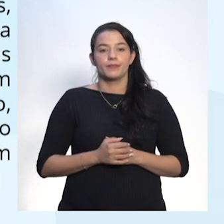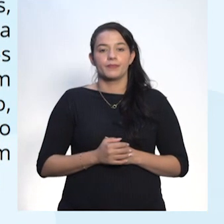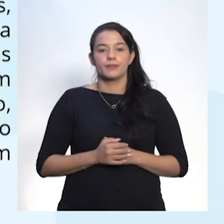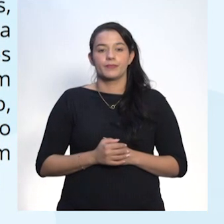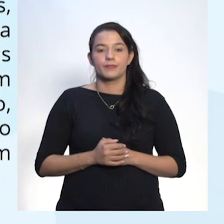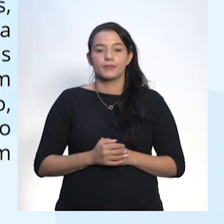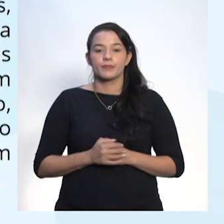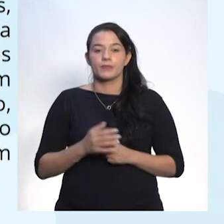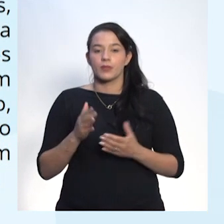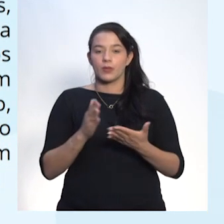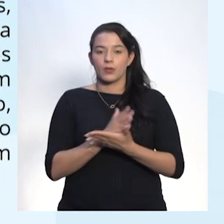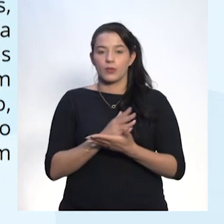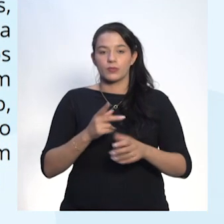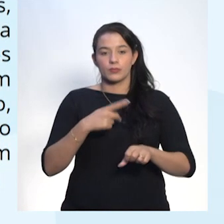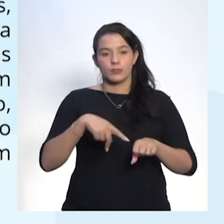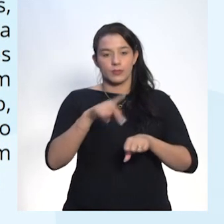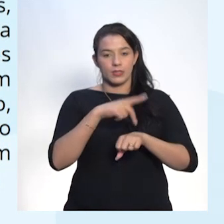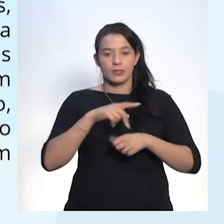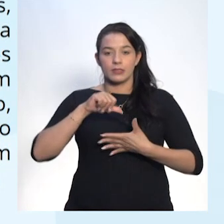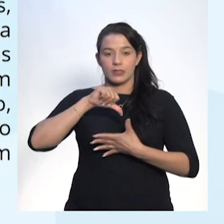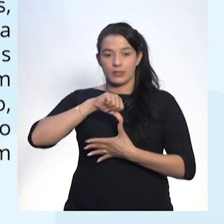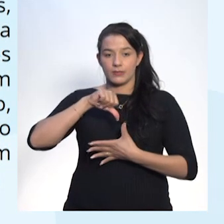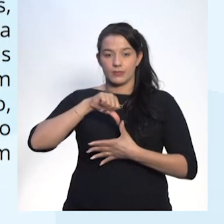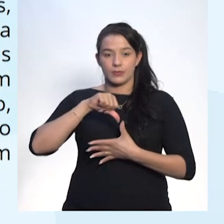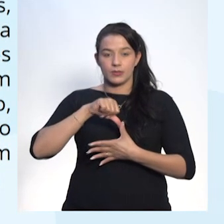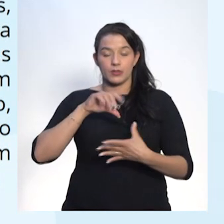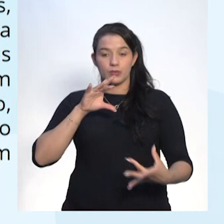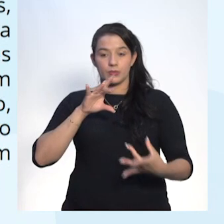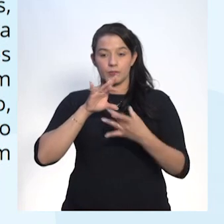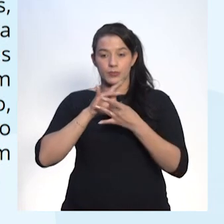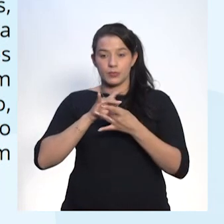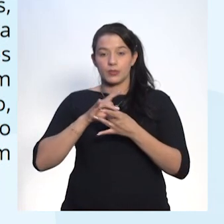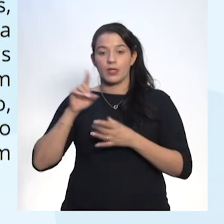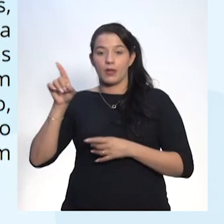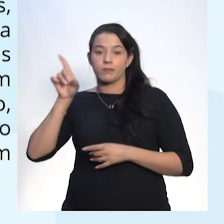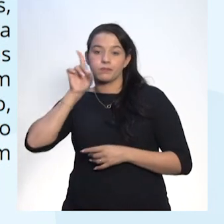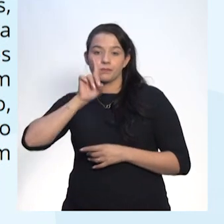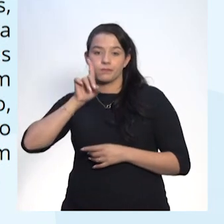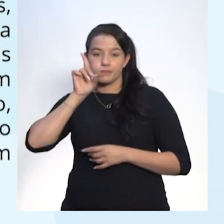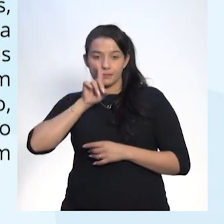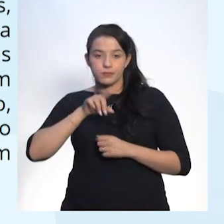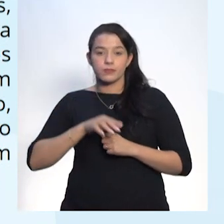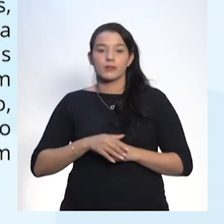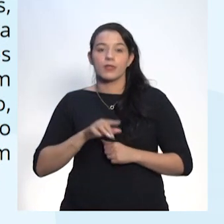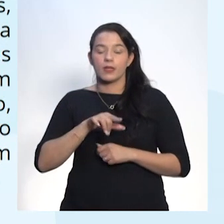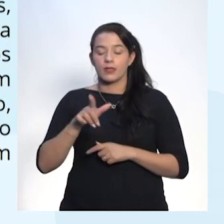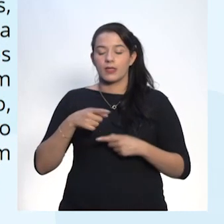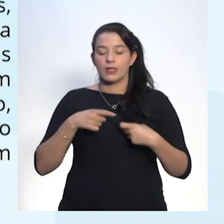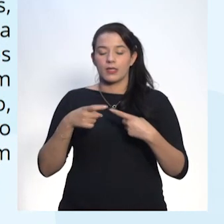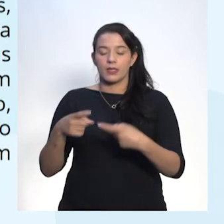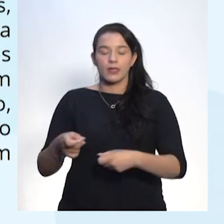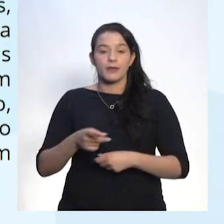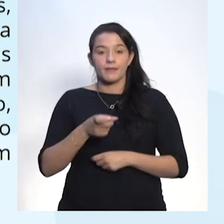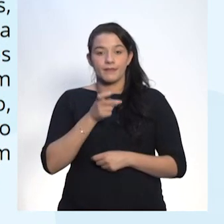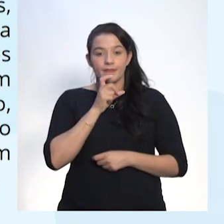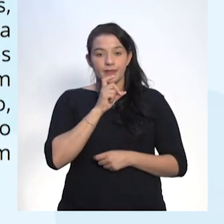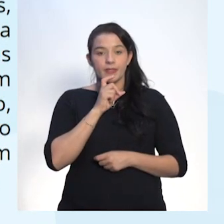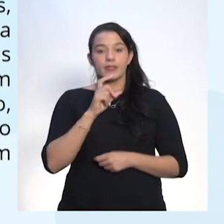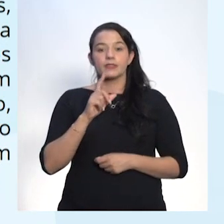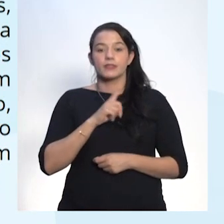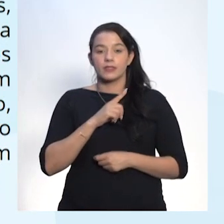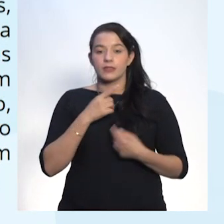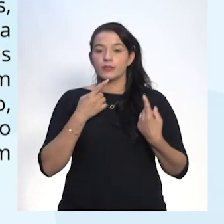Para os países da América Latina, alinhados aos Estados Unidos no contexto da Guerra Fria, a ameaça